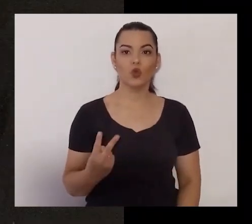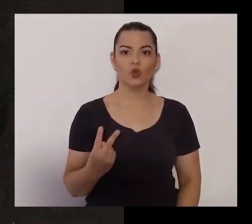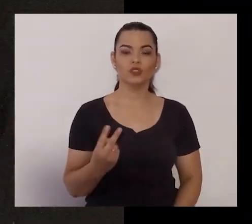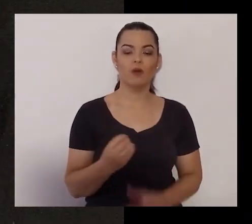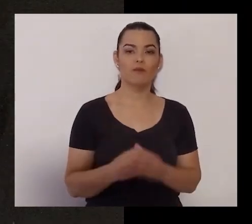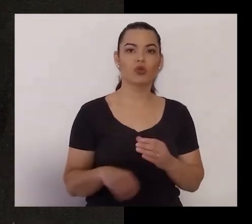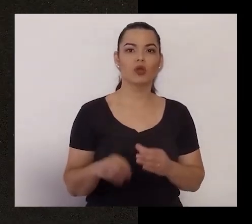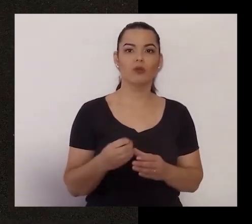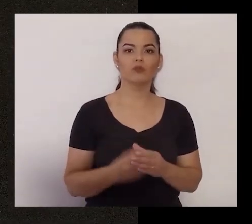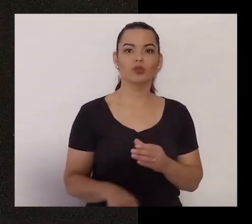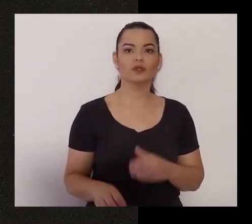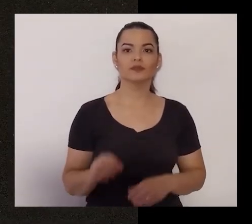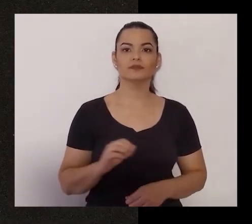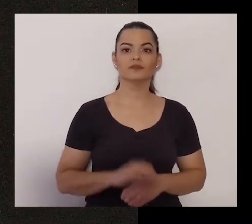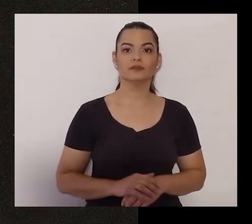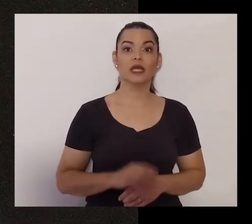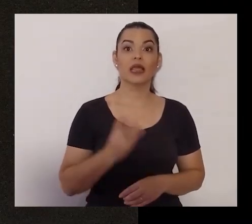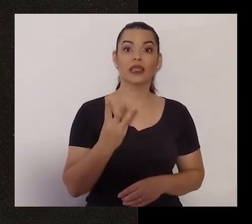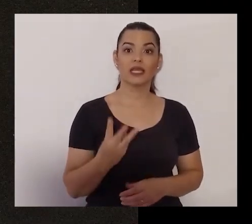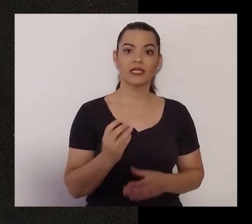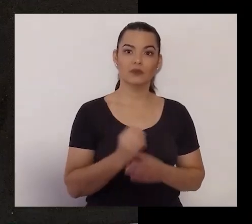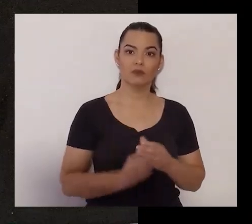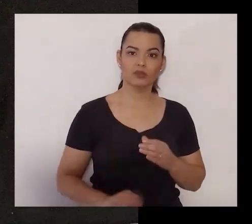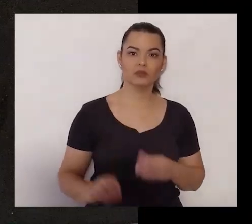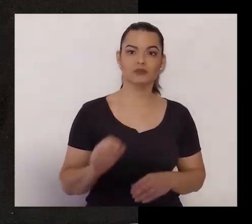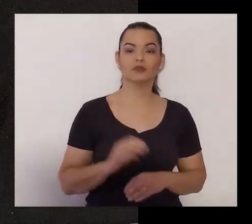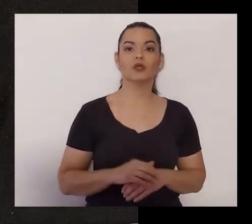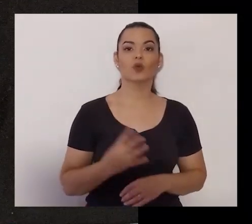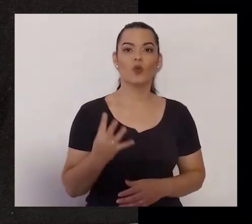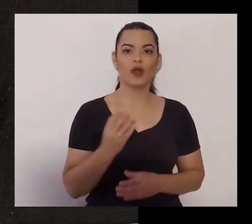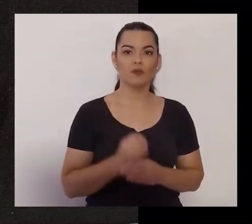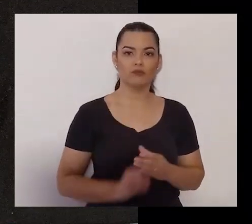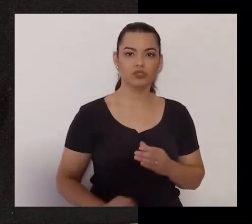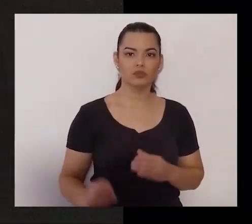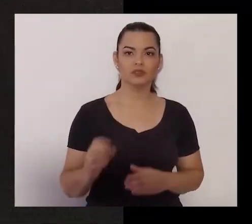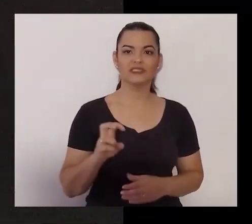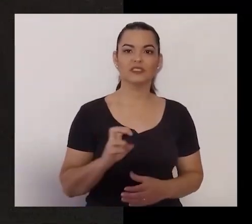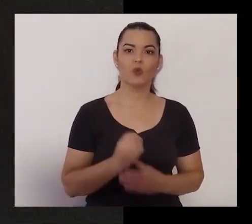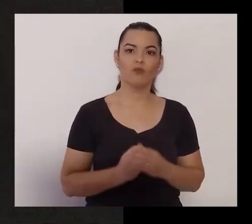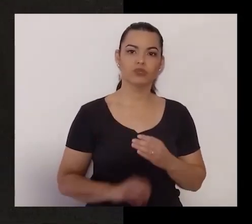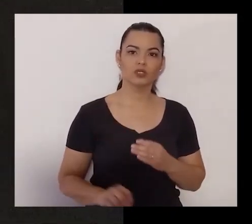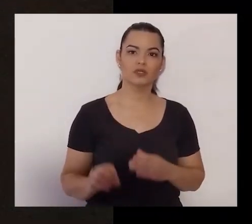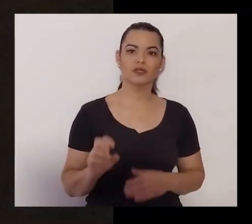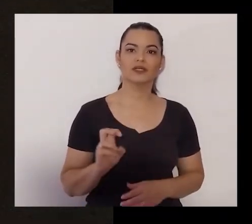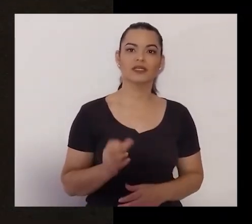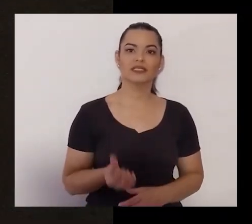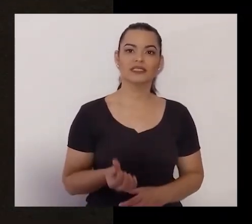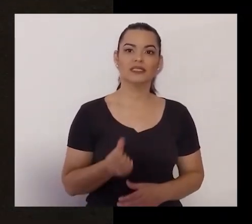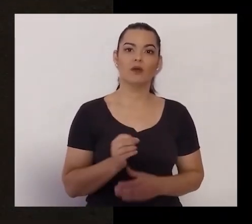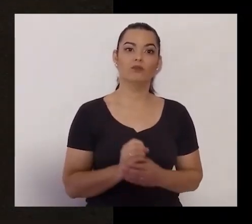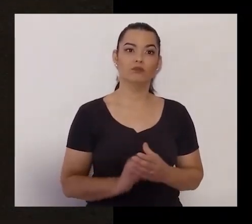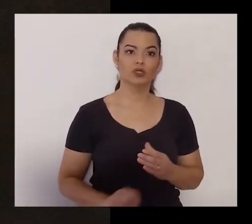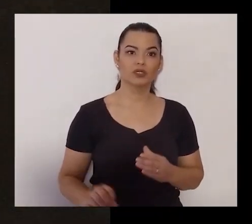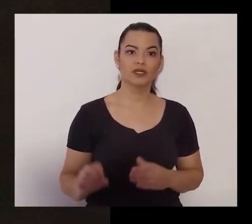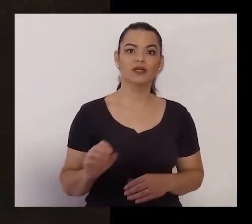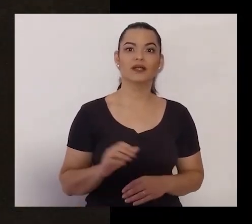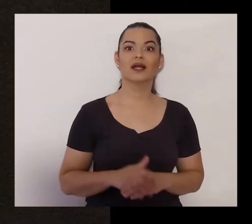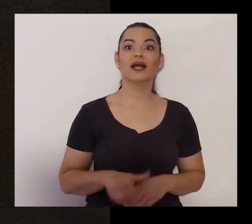botou 2, 3, 4, 5,